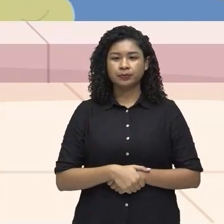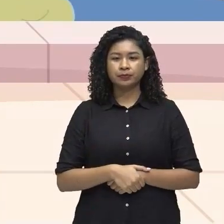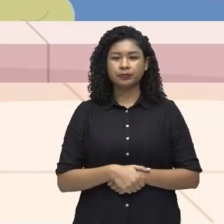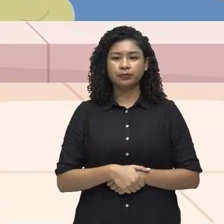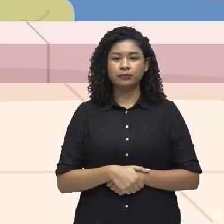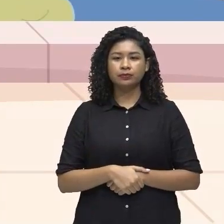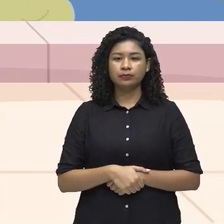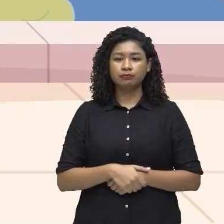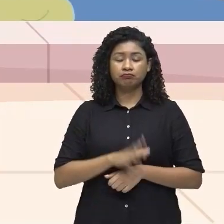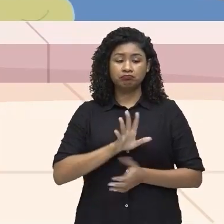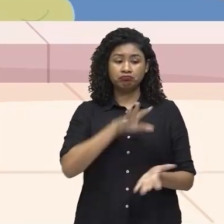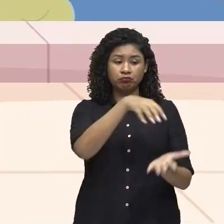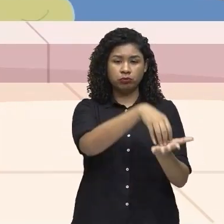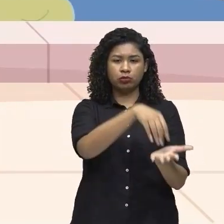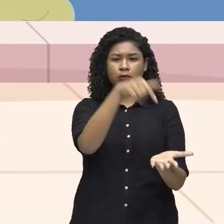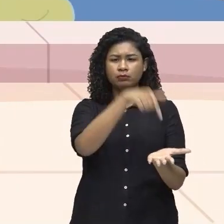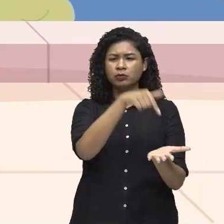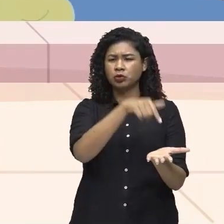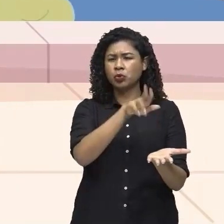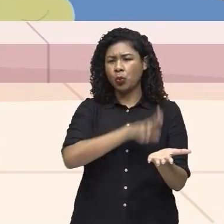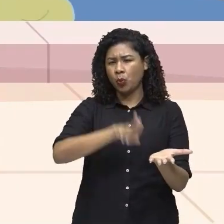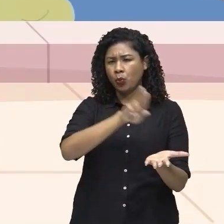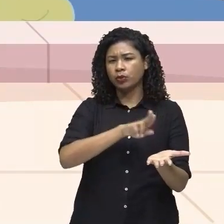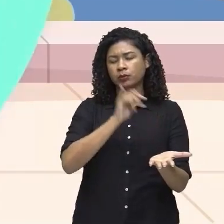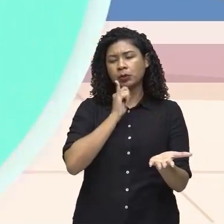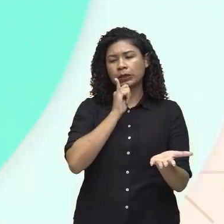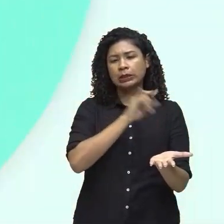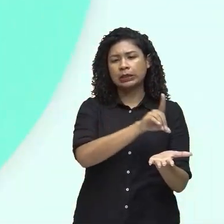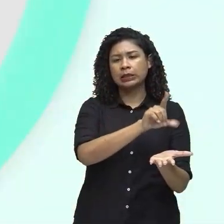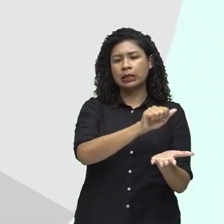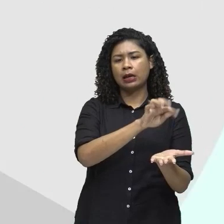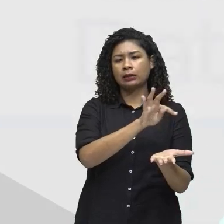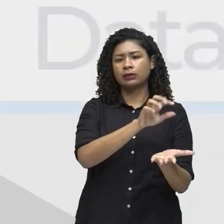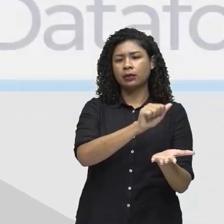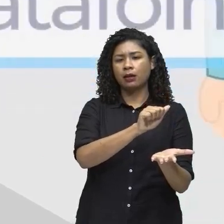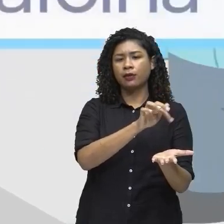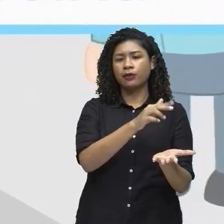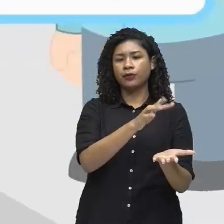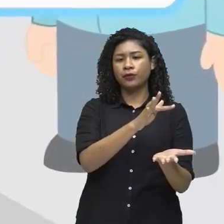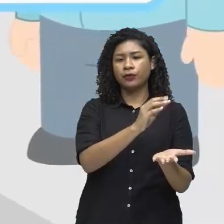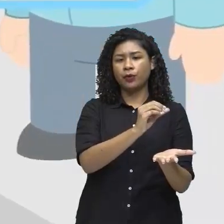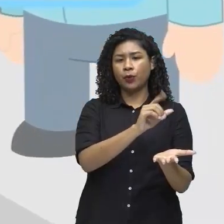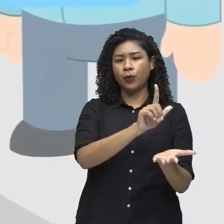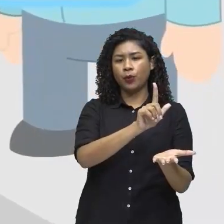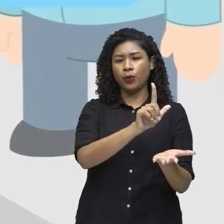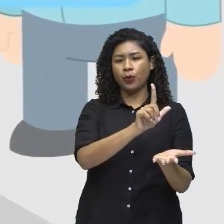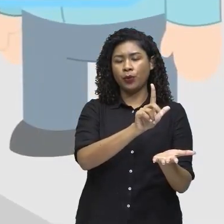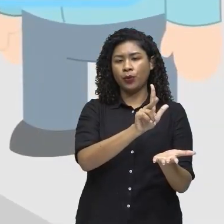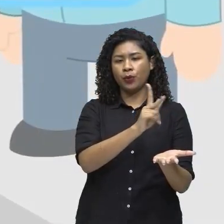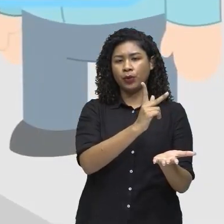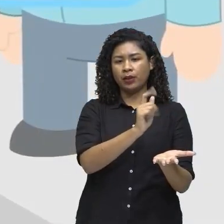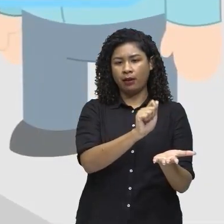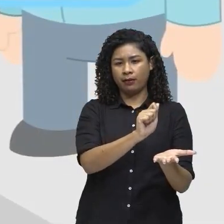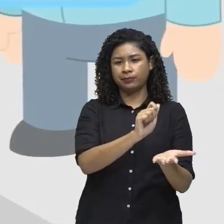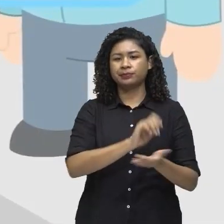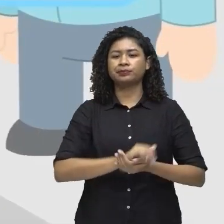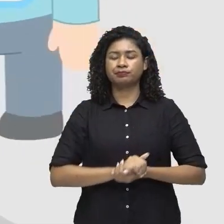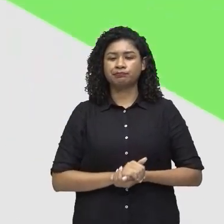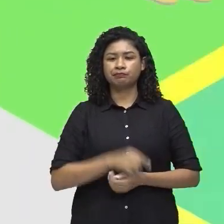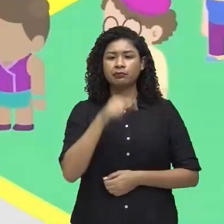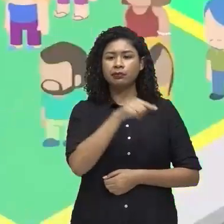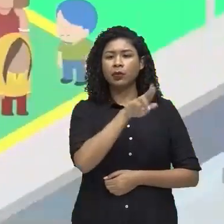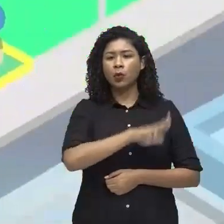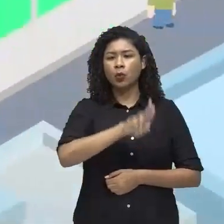grandes institutos fazem, como o Datafolha. Vamos ver como é que o Datafolha faz. O método usado pelo Instituto Datafolha para calcular